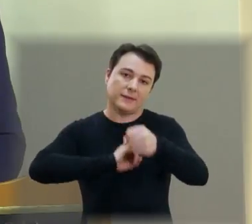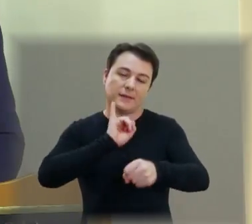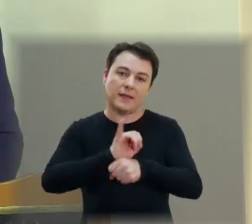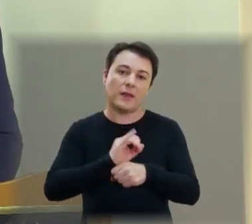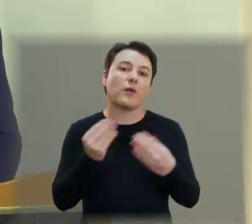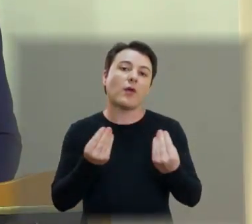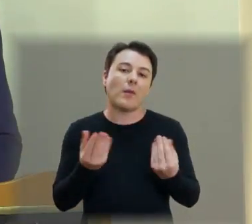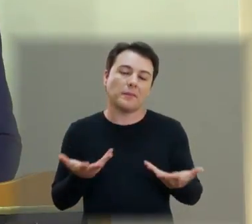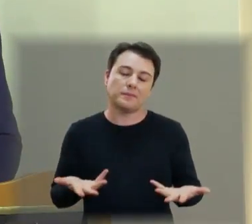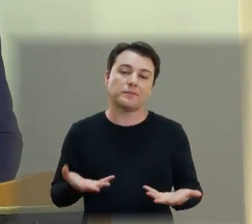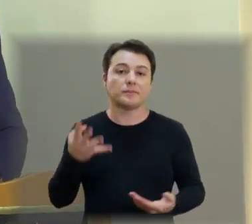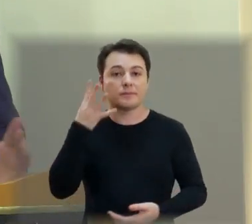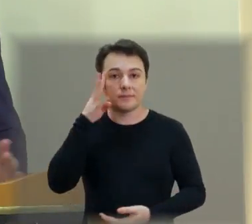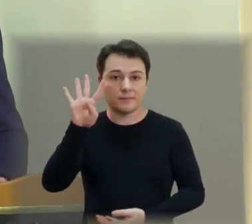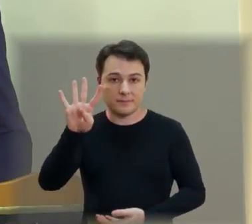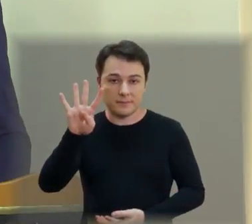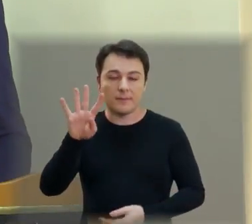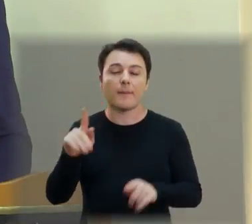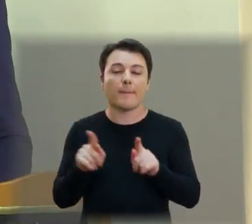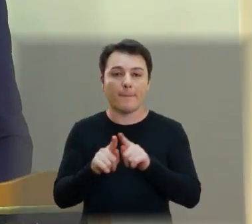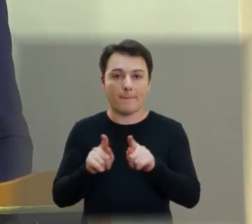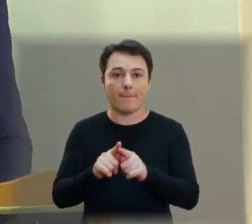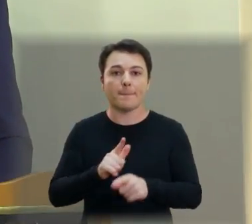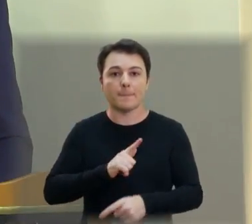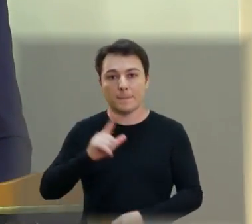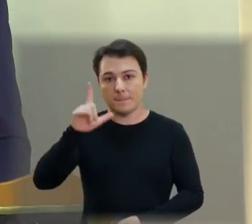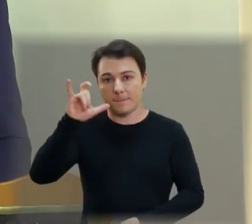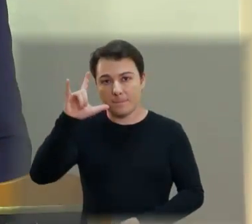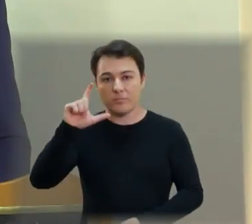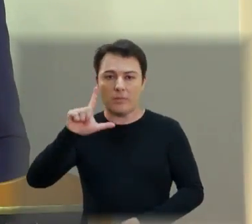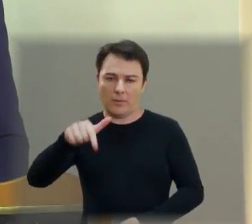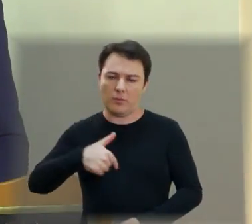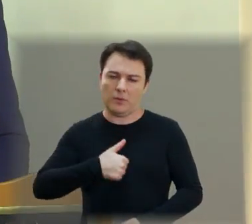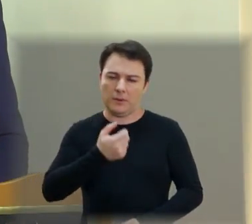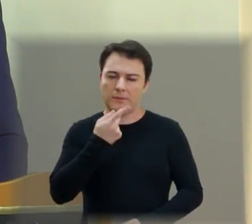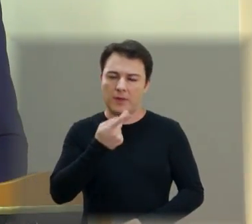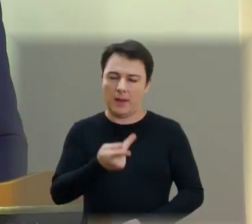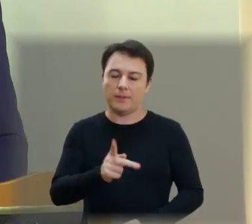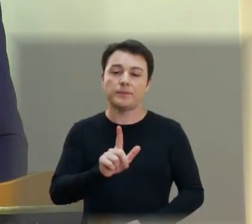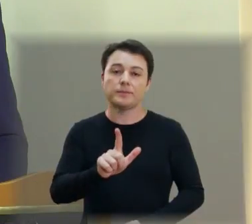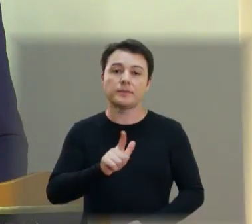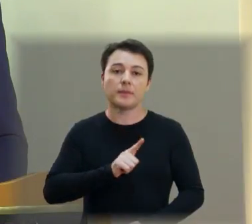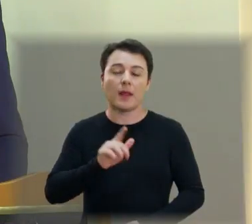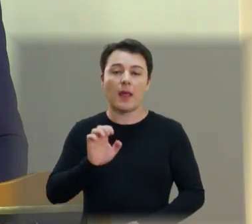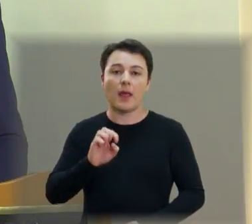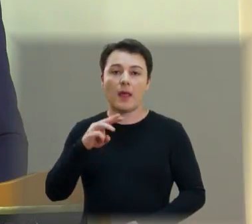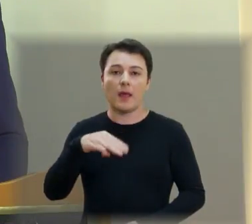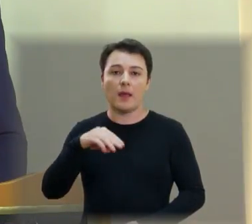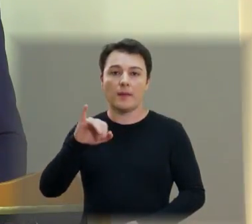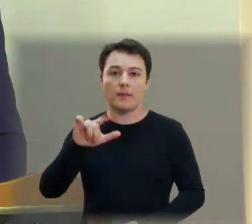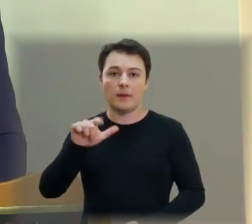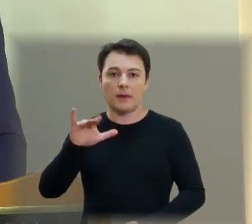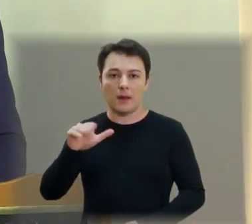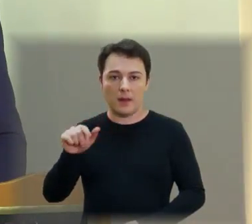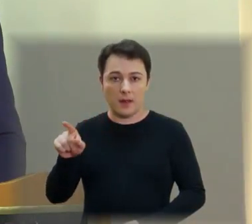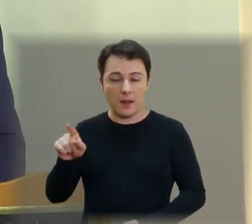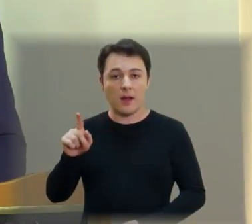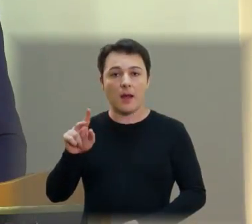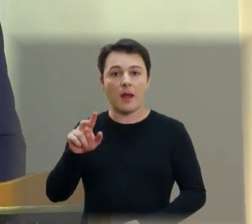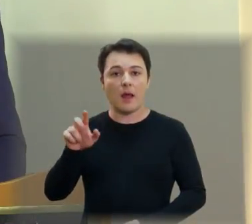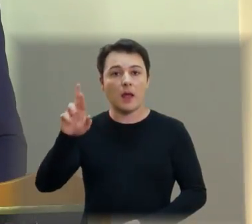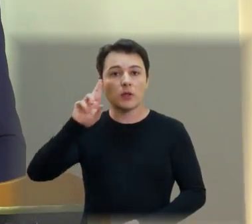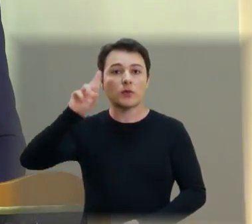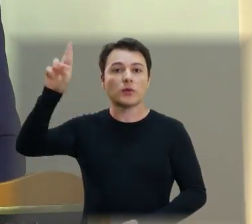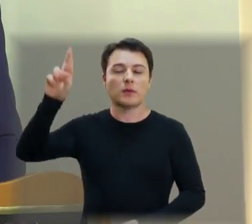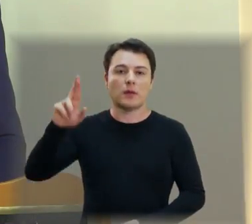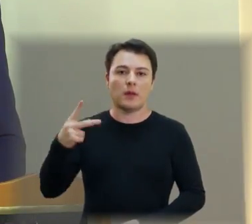sexta-feira, uma sala do Zoom, que nós também replicamos no Instagram, que eu vou explicar daqui a pouquinho, foi a Emília Kassumi. Ela é dona da